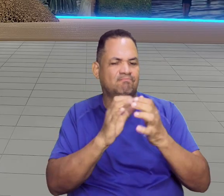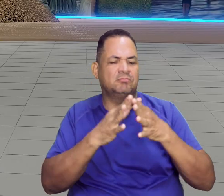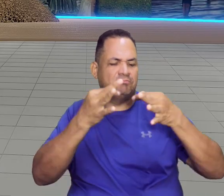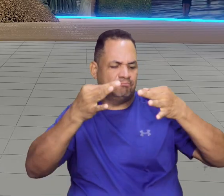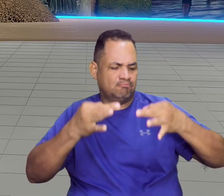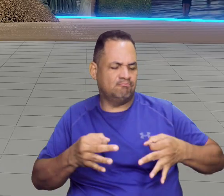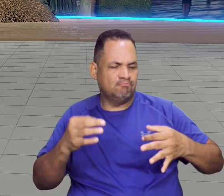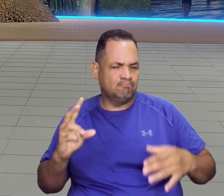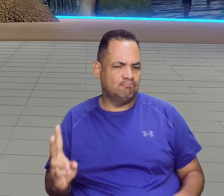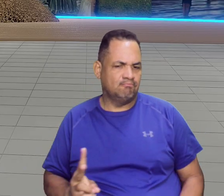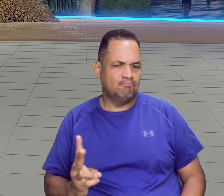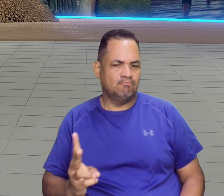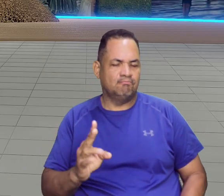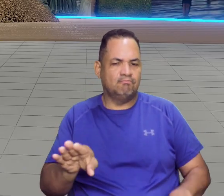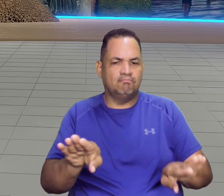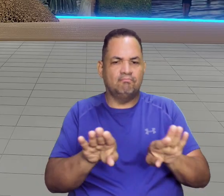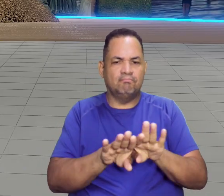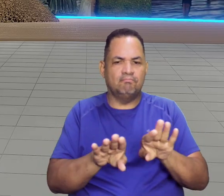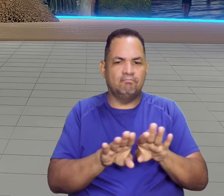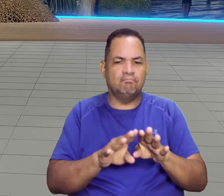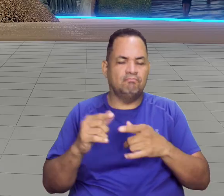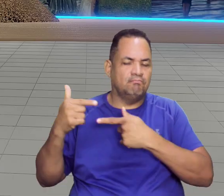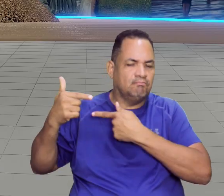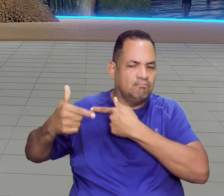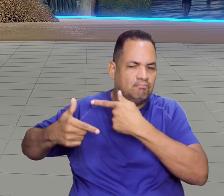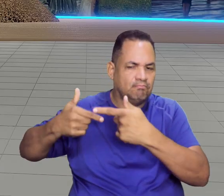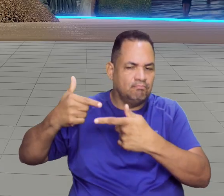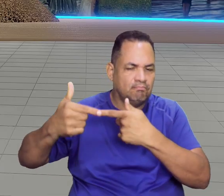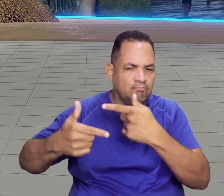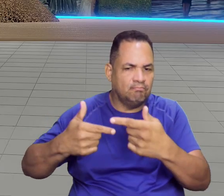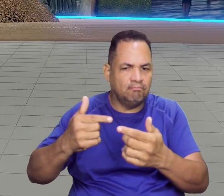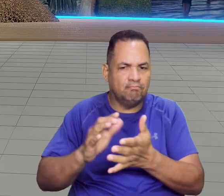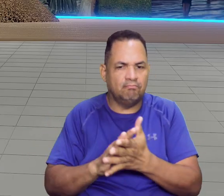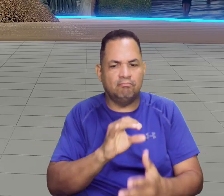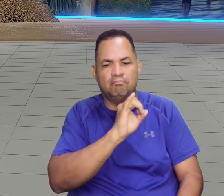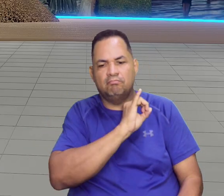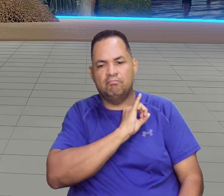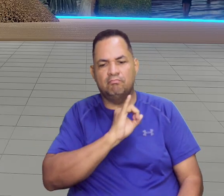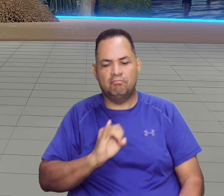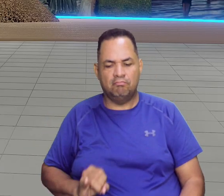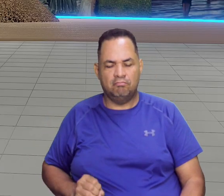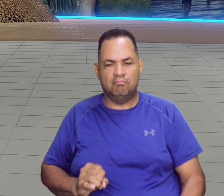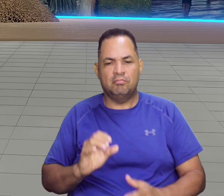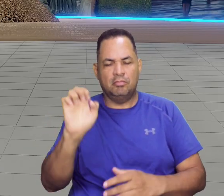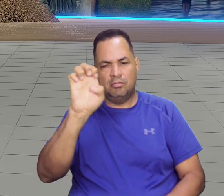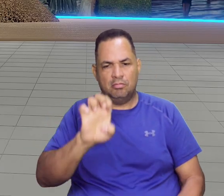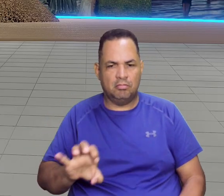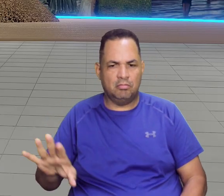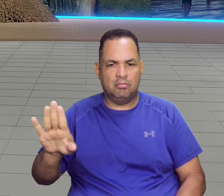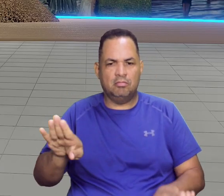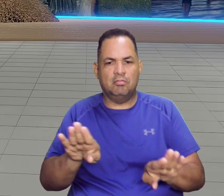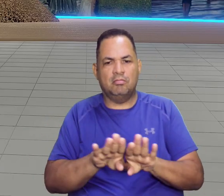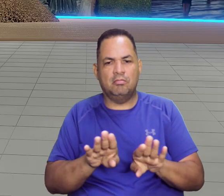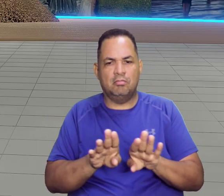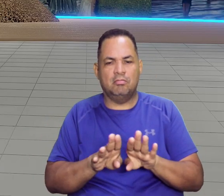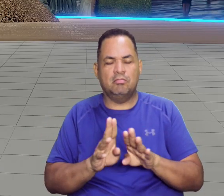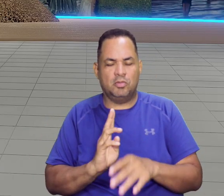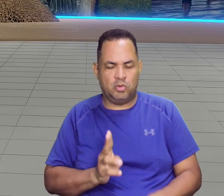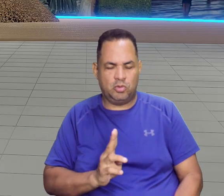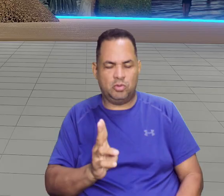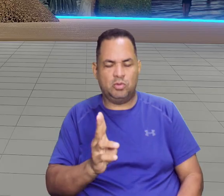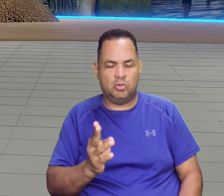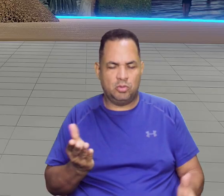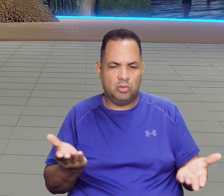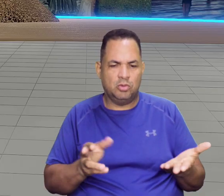valorização e também a herança gerada pelo imperialismo, europeu, ela também dura até